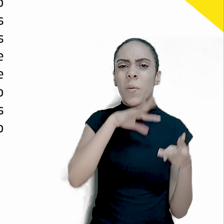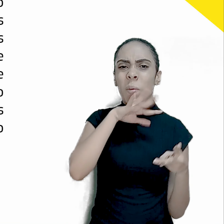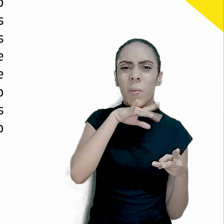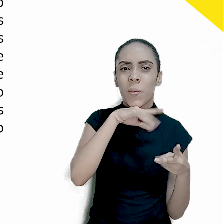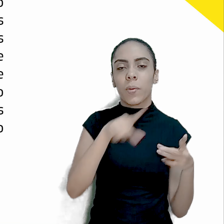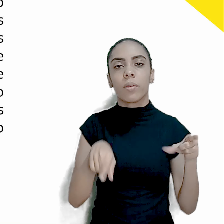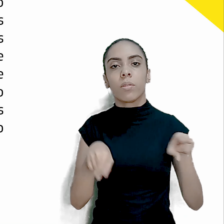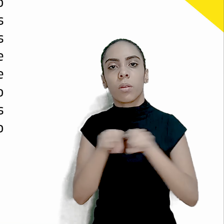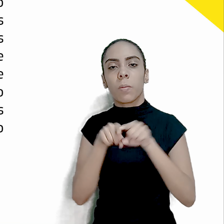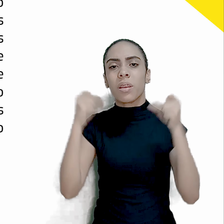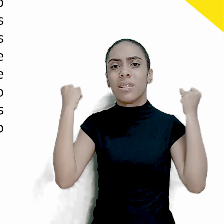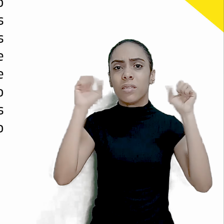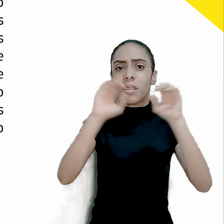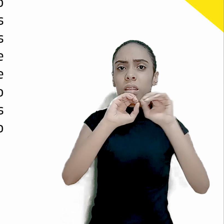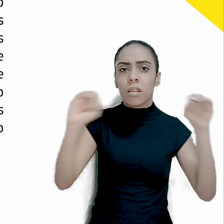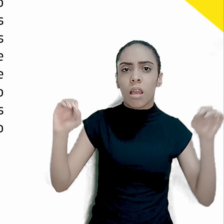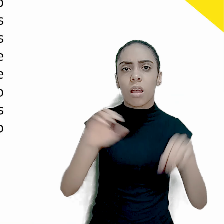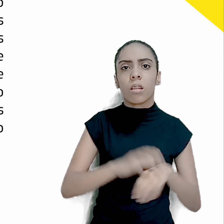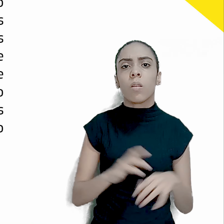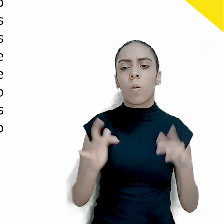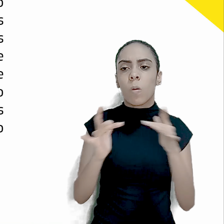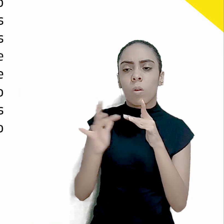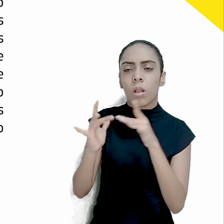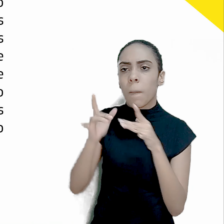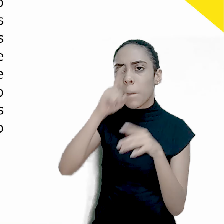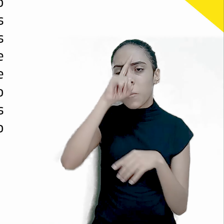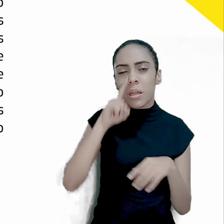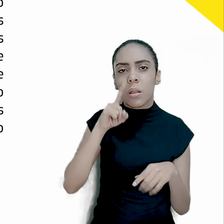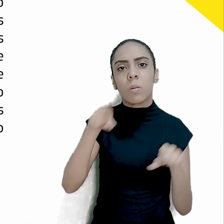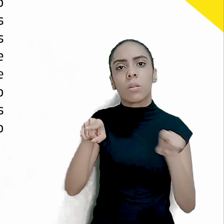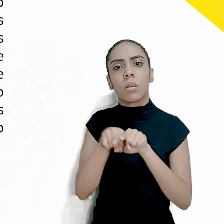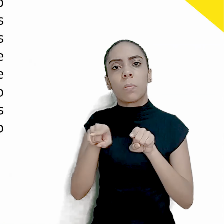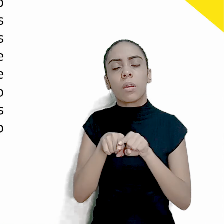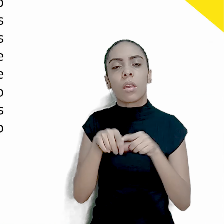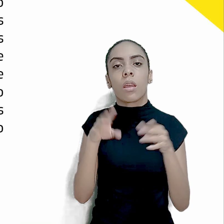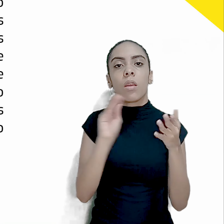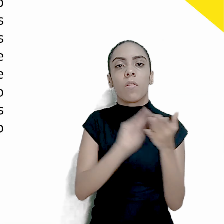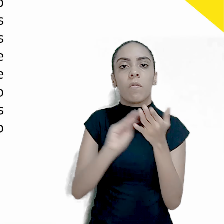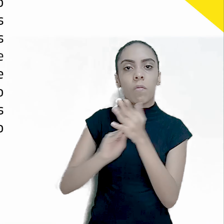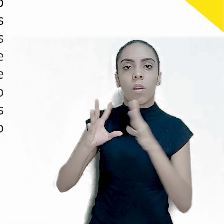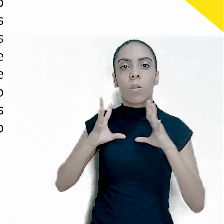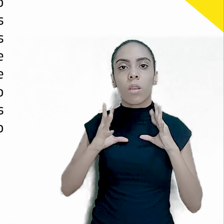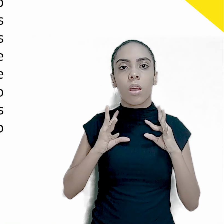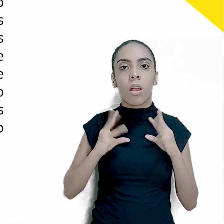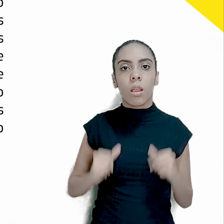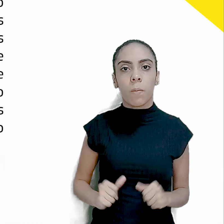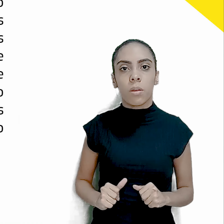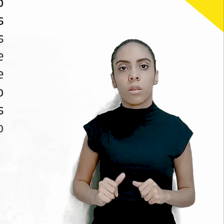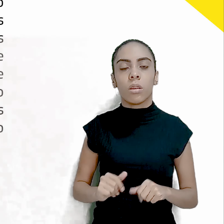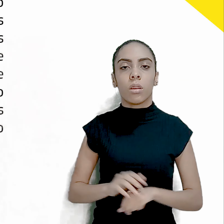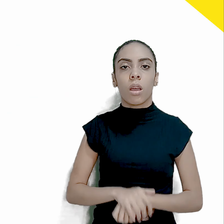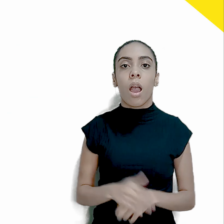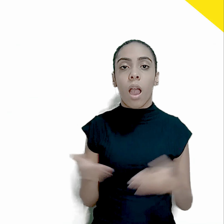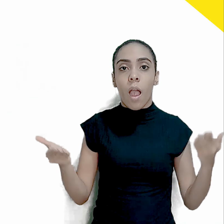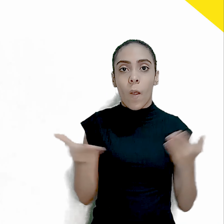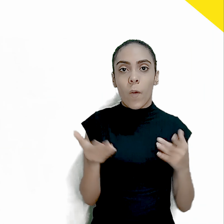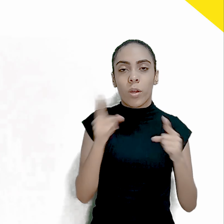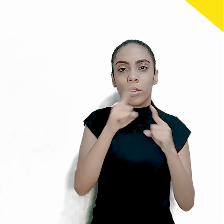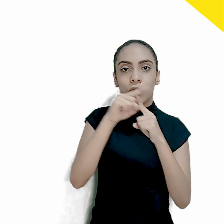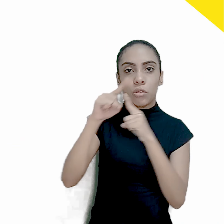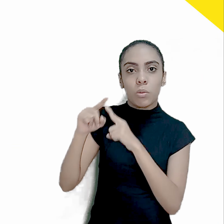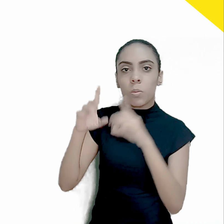alimentação e sedentarismo Contato com substâncias tóxicas, escassez de higiene e saneamento básico